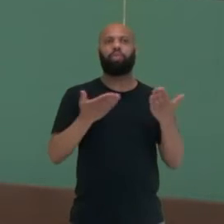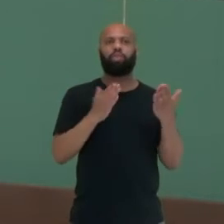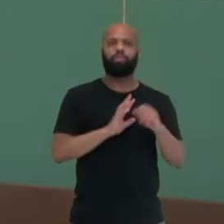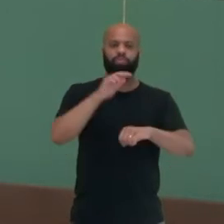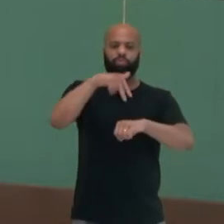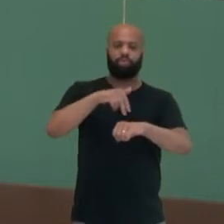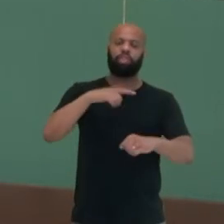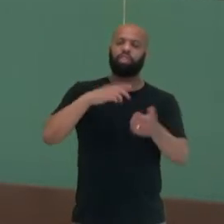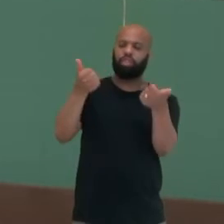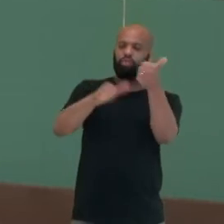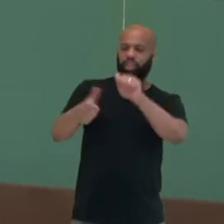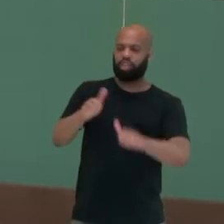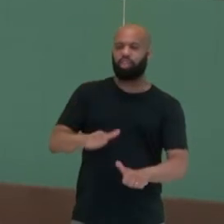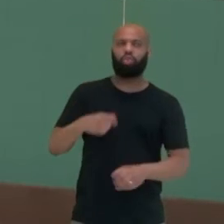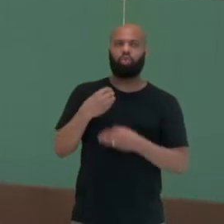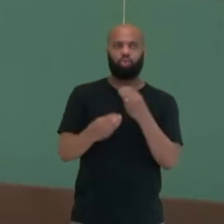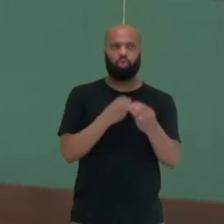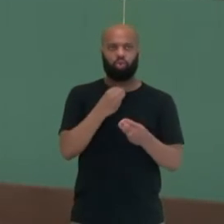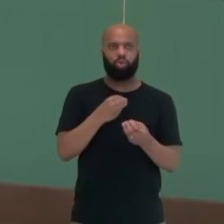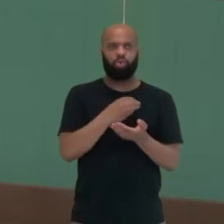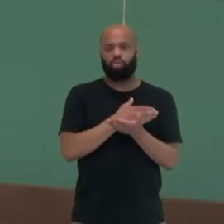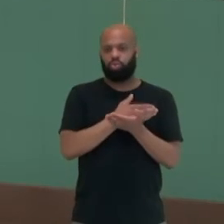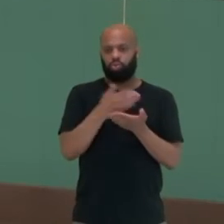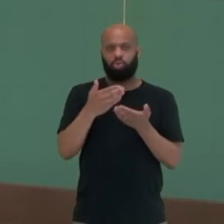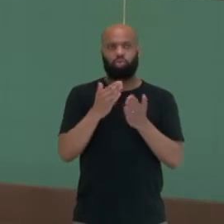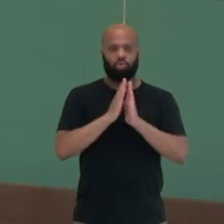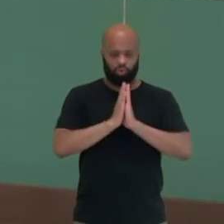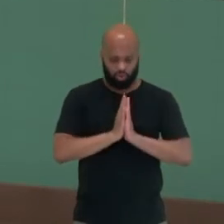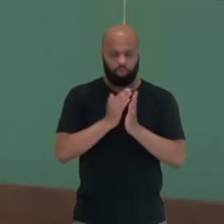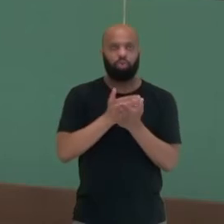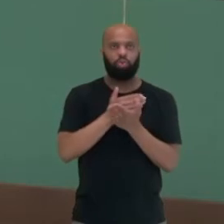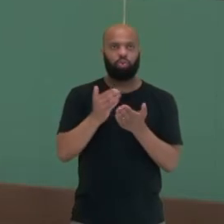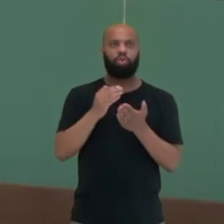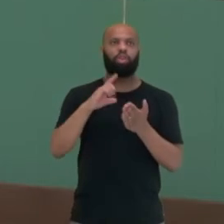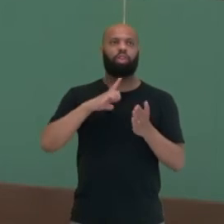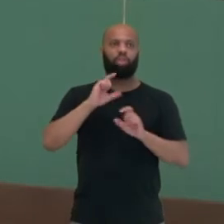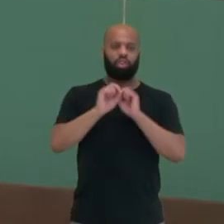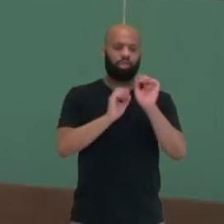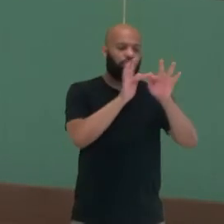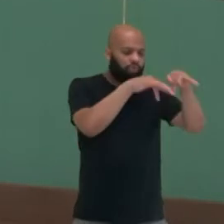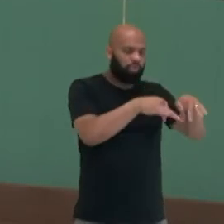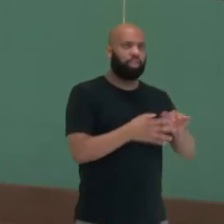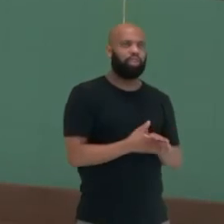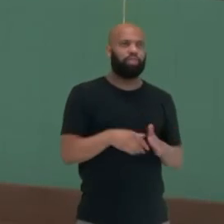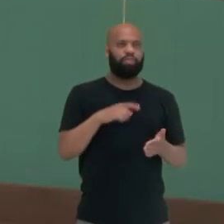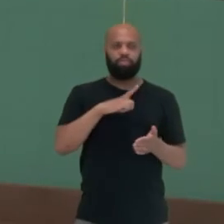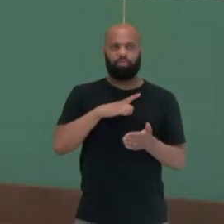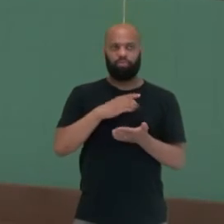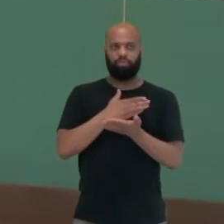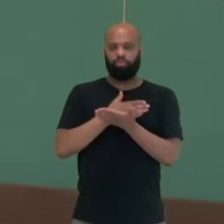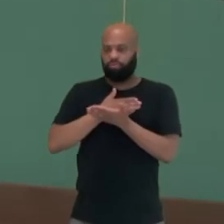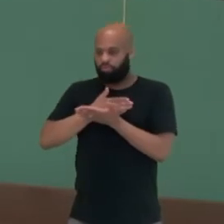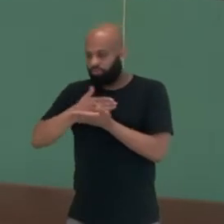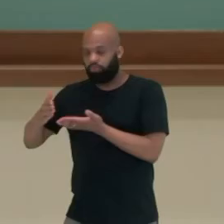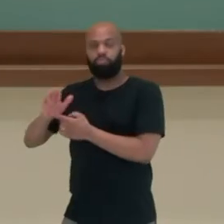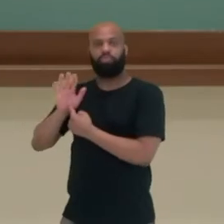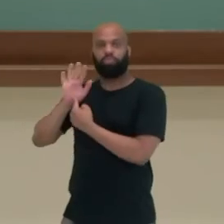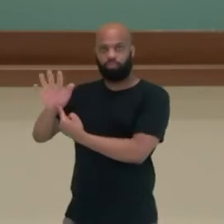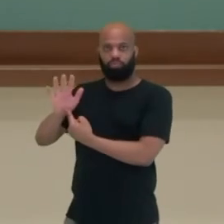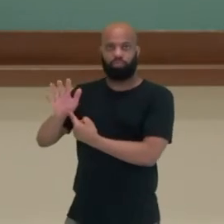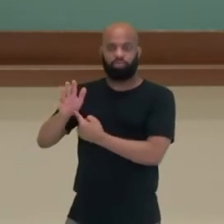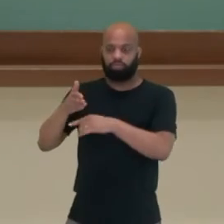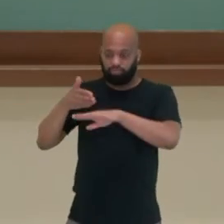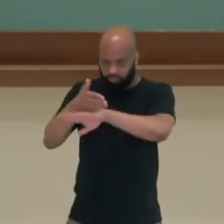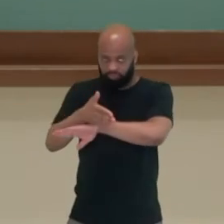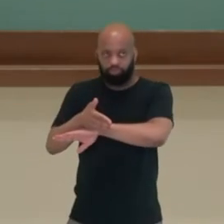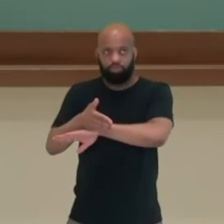performance é avaliada desde a saudação até a saudação final. Então, a performance dos atletas ela é avaliada desde a hora que ele